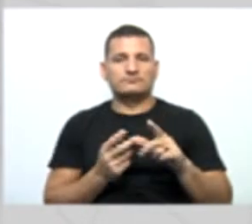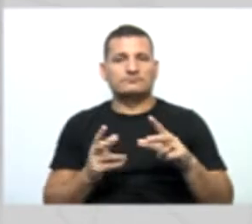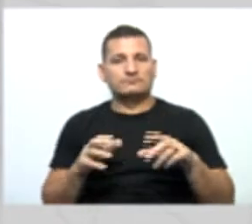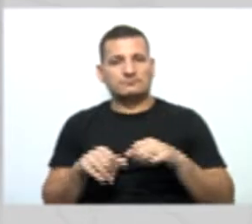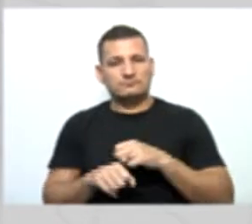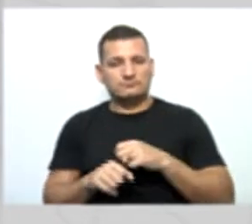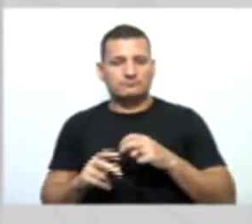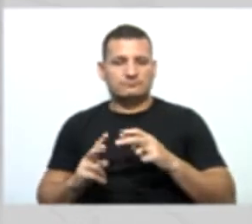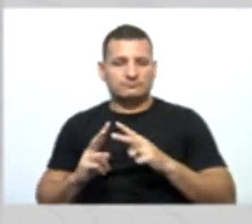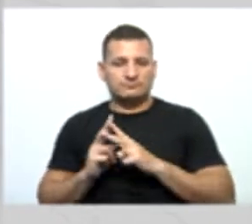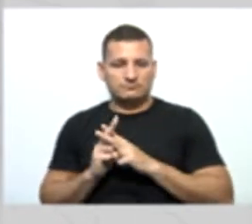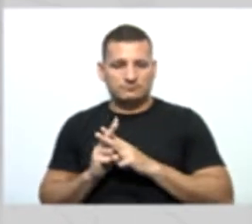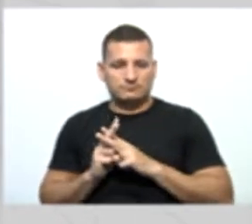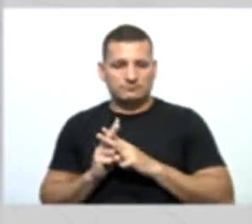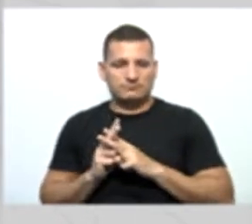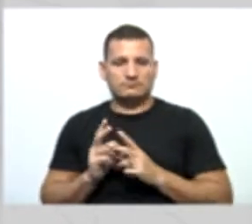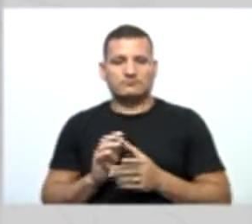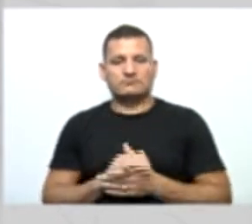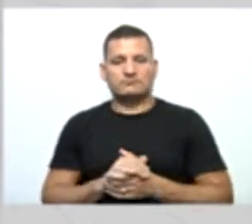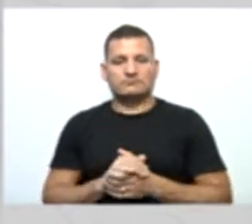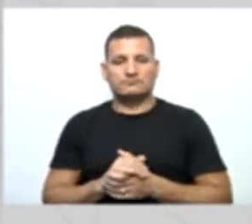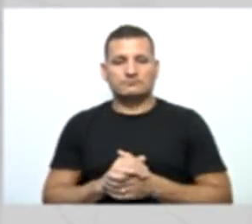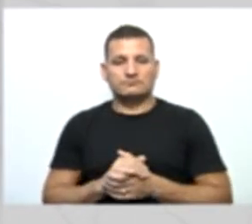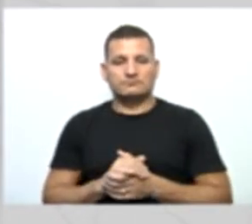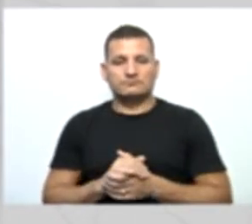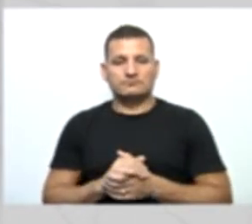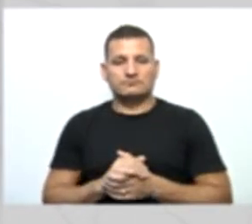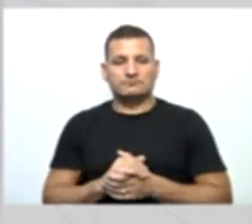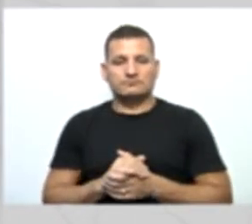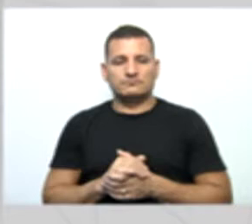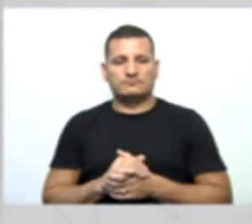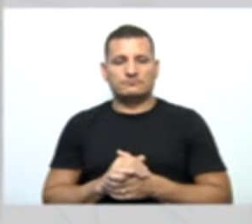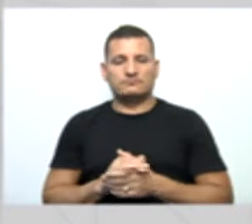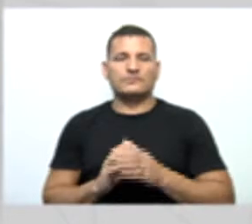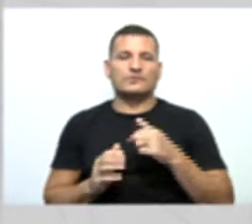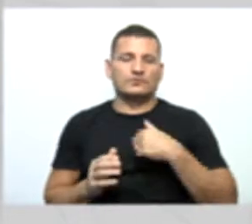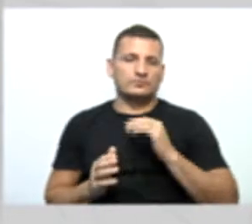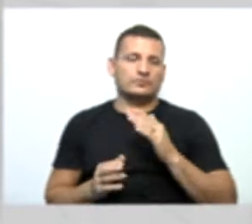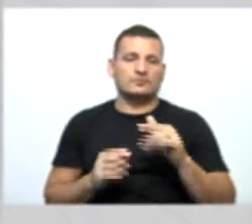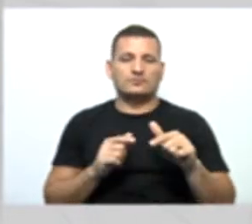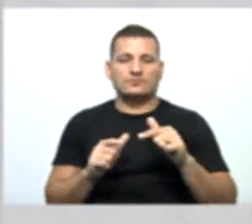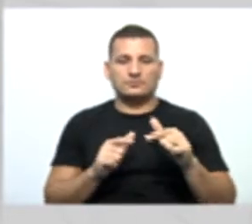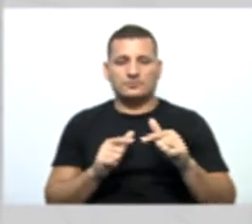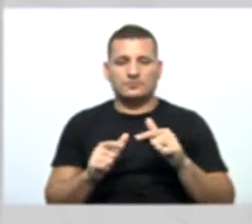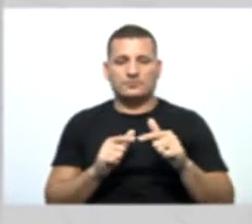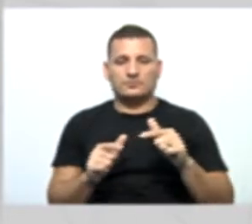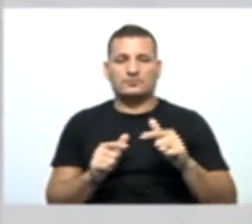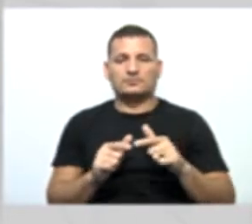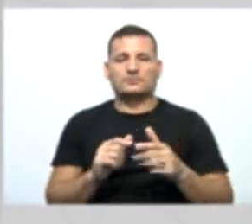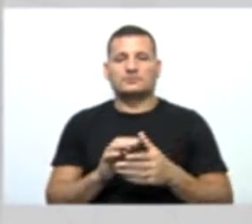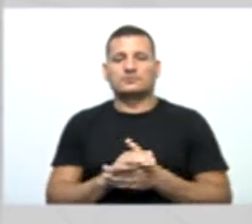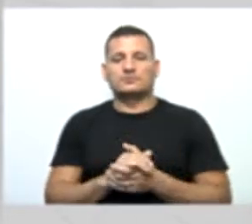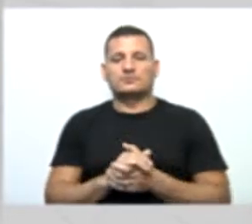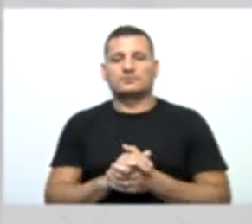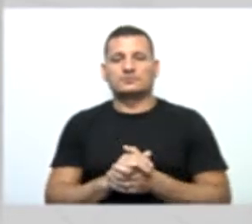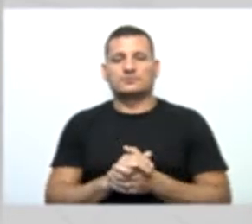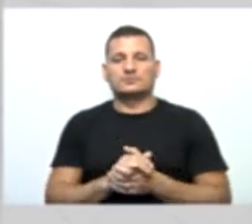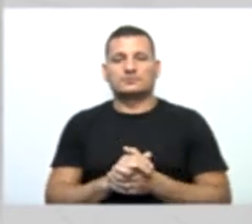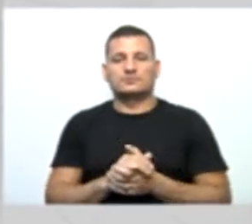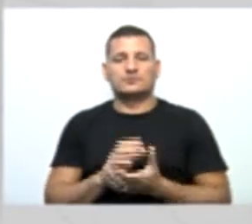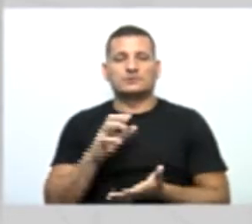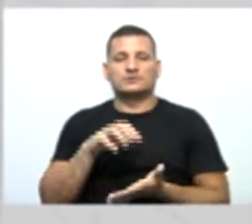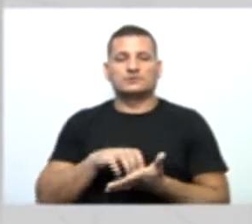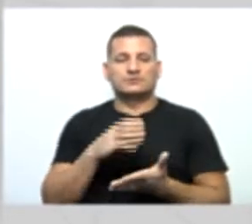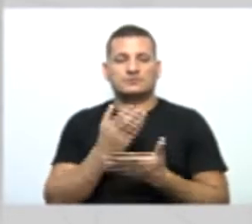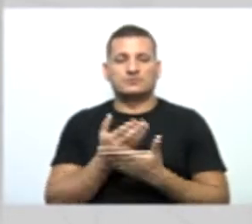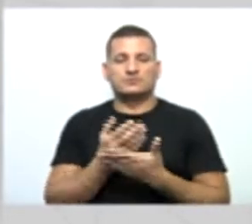Rondônia. Fui desenvolvedor front-end no Centro de Estudos Rio Terra. Inclusive,